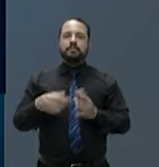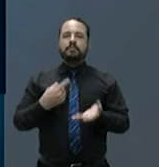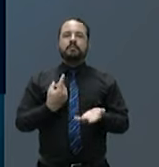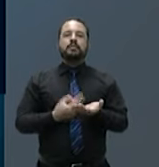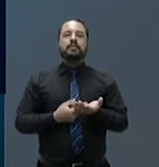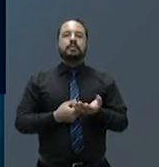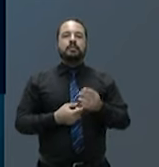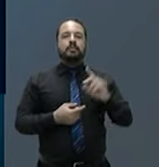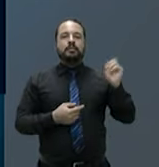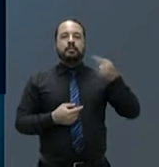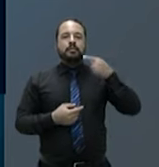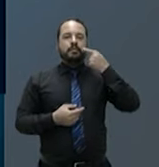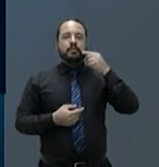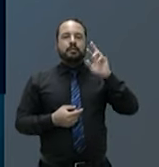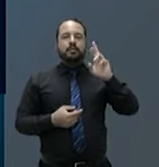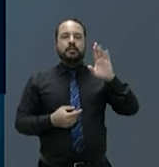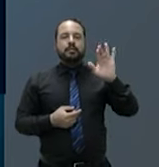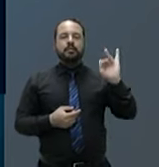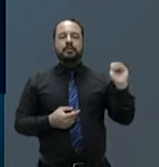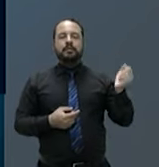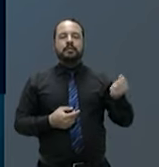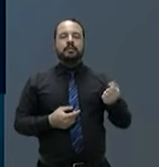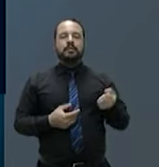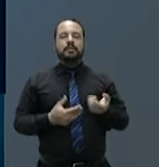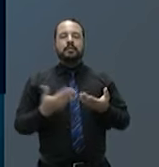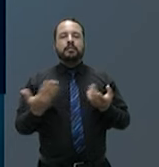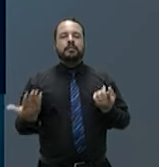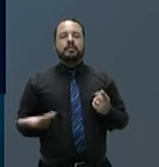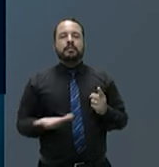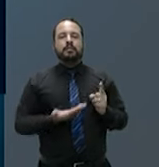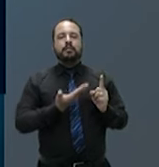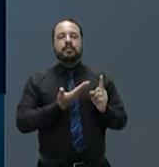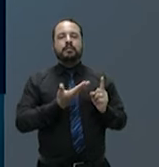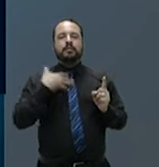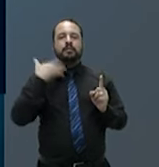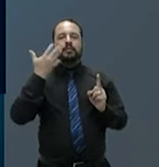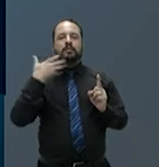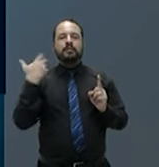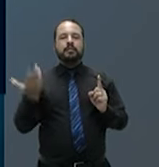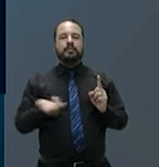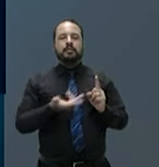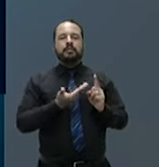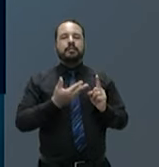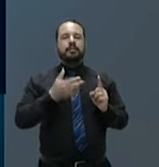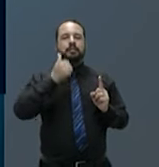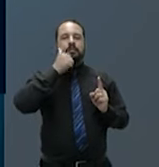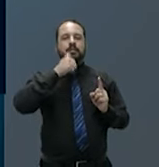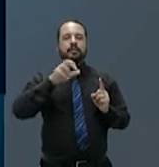Rebeca. Então, com a palavra, a doutora Rebeca.